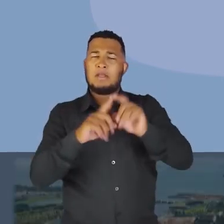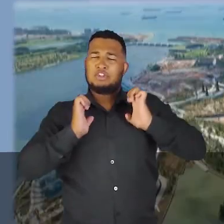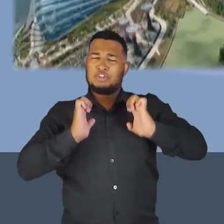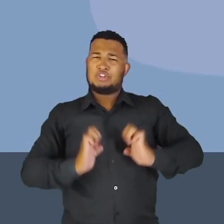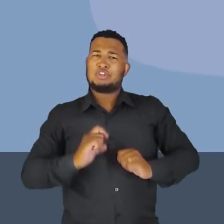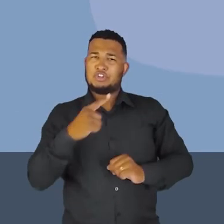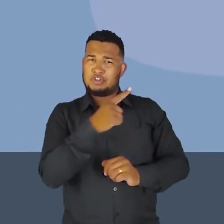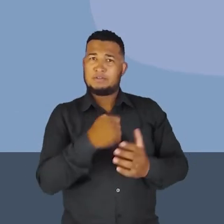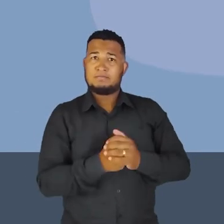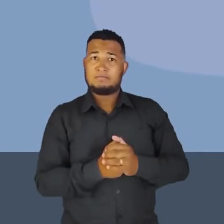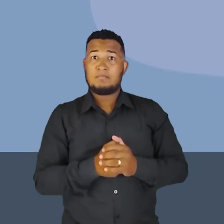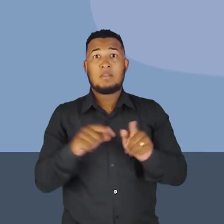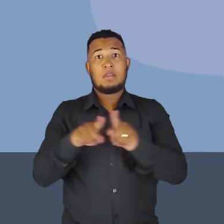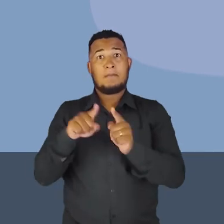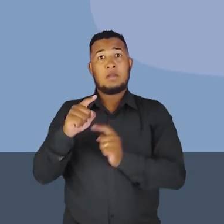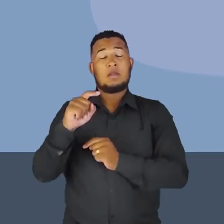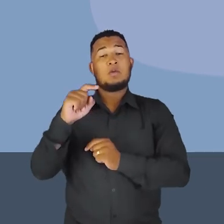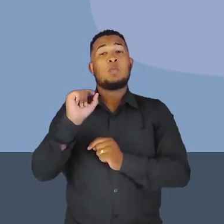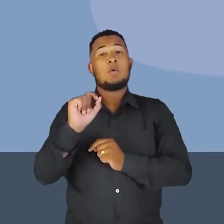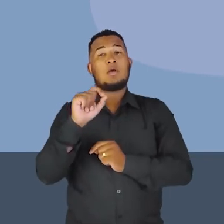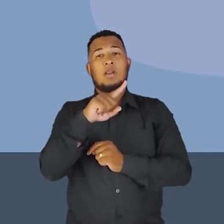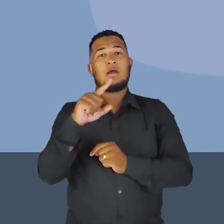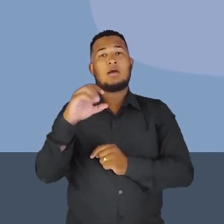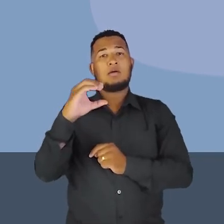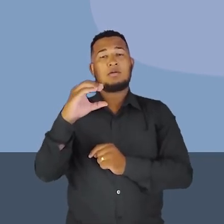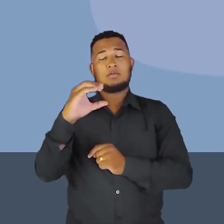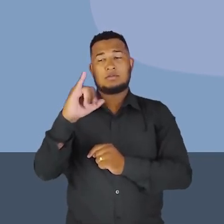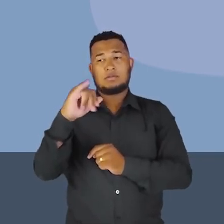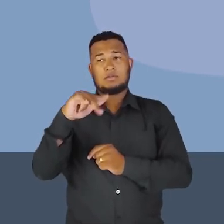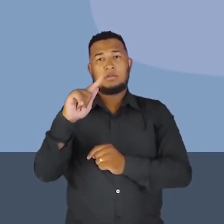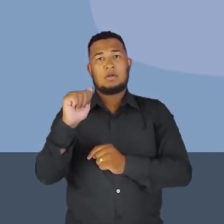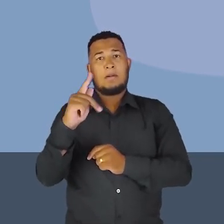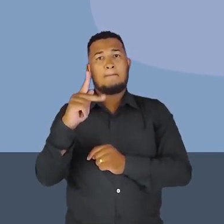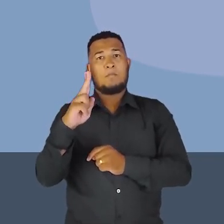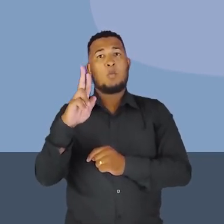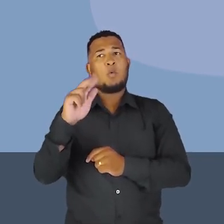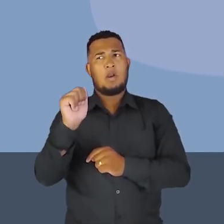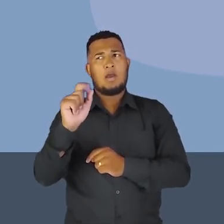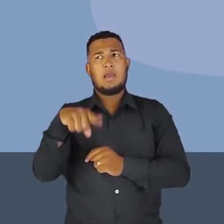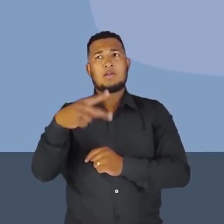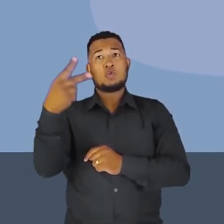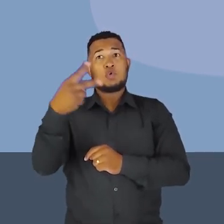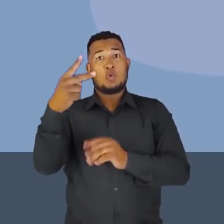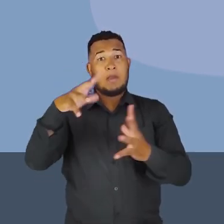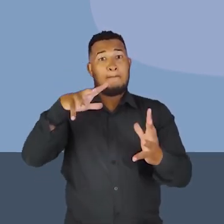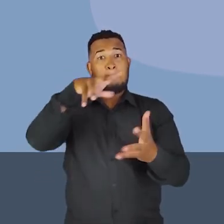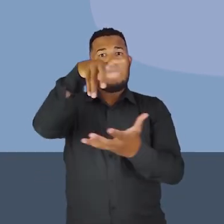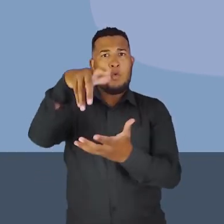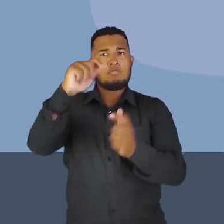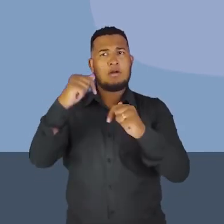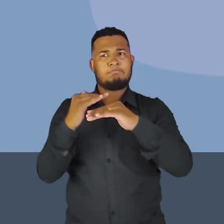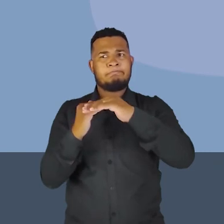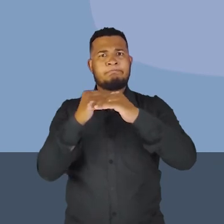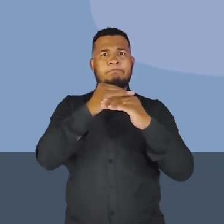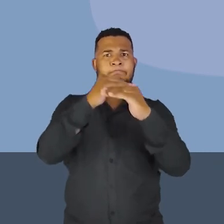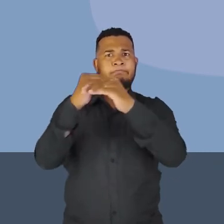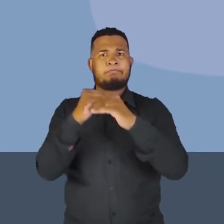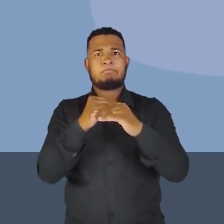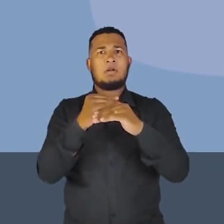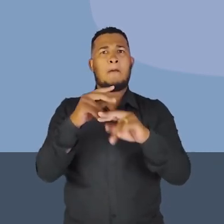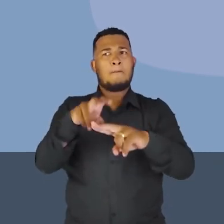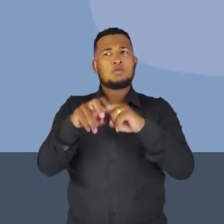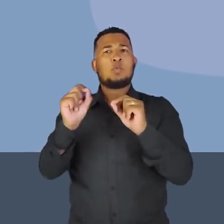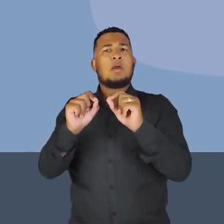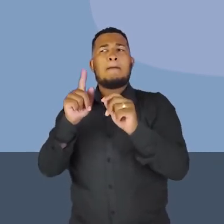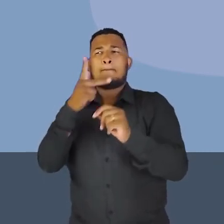E Singapura, que é a cidade mais sustentável da Ásia e a segunda do mundo. Estima-se que sua população ultrapassará os 6